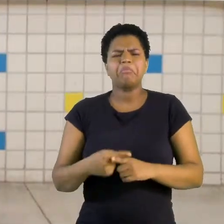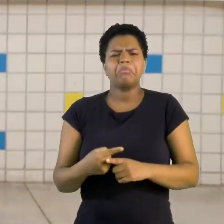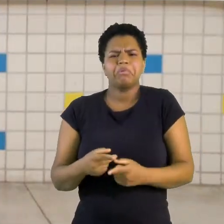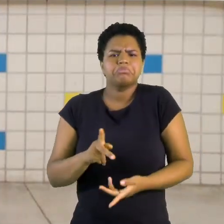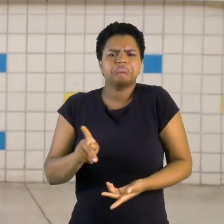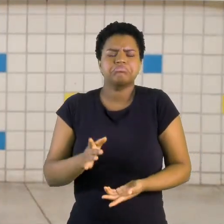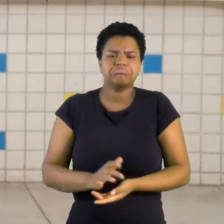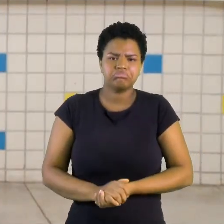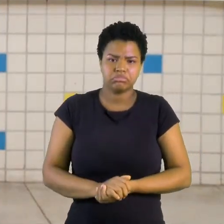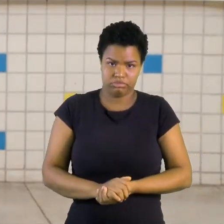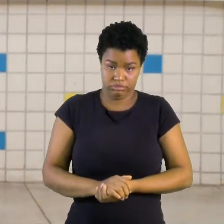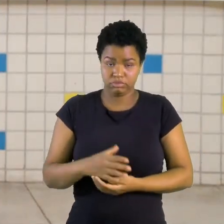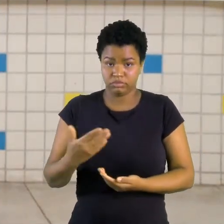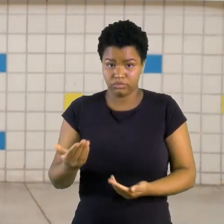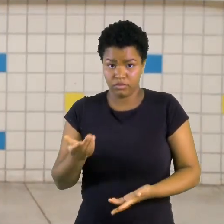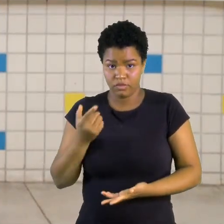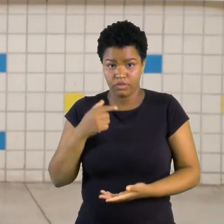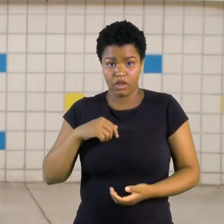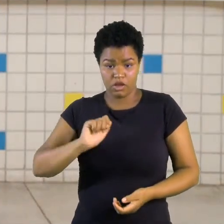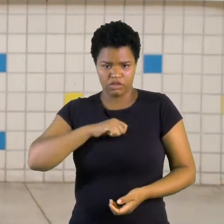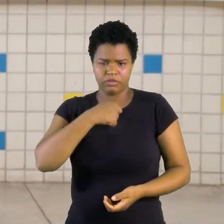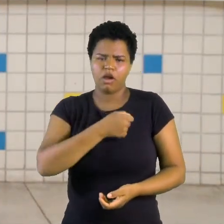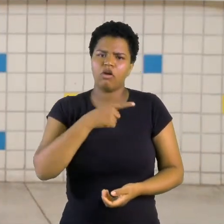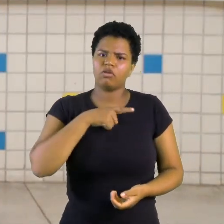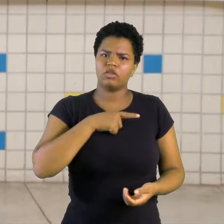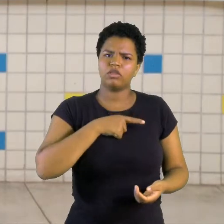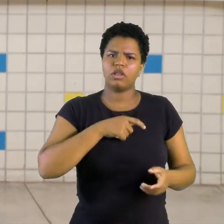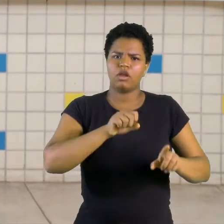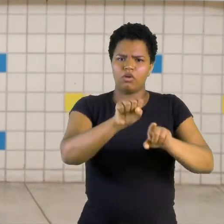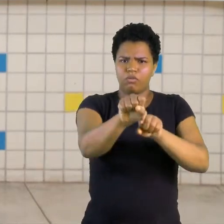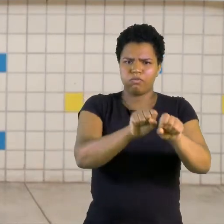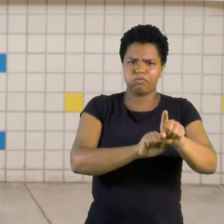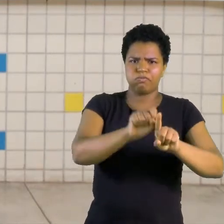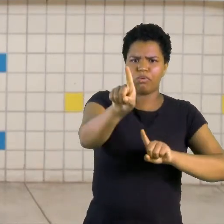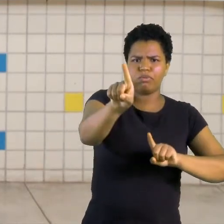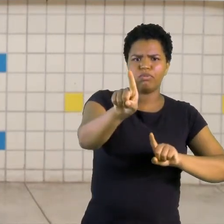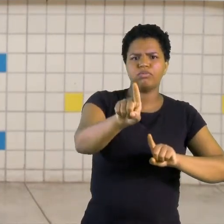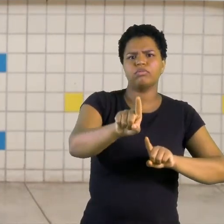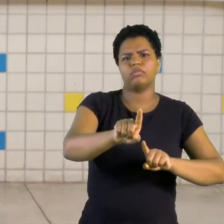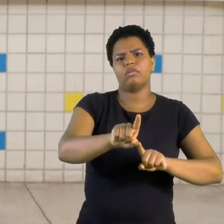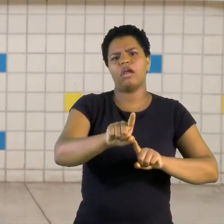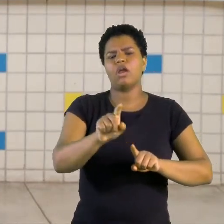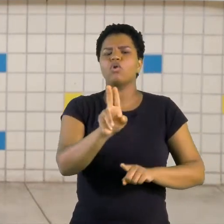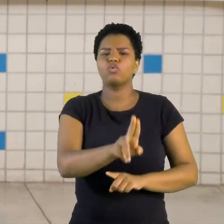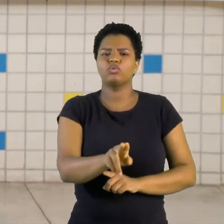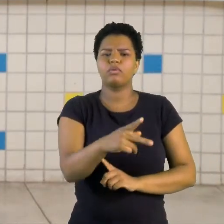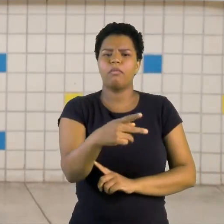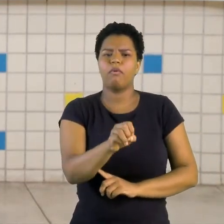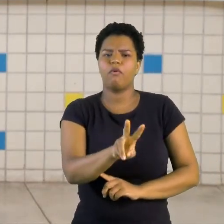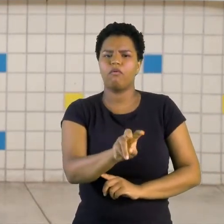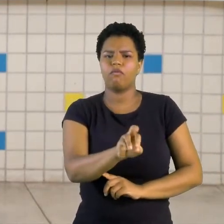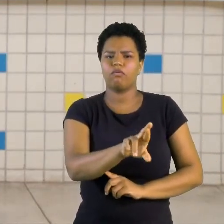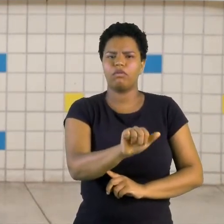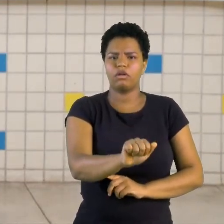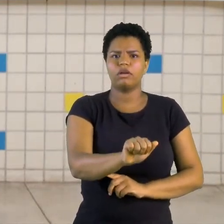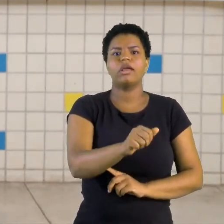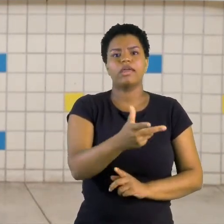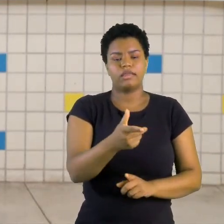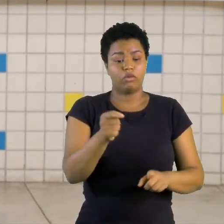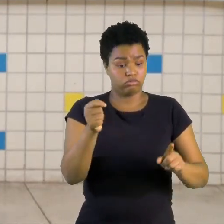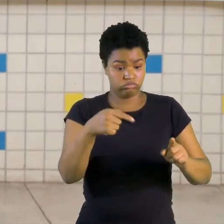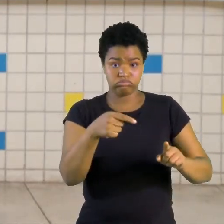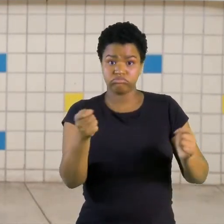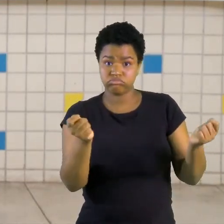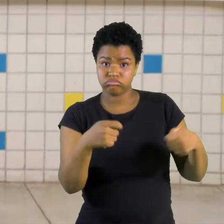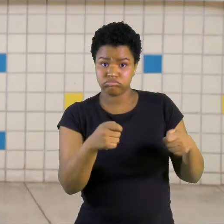Veja bem, os espanhóis eles tinham canhões, eles tinham armamentos, que utilizavam pólvora. A capacidade de mortandade desses